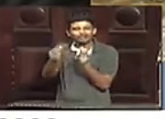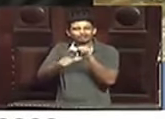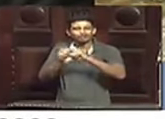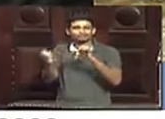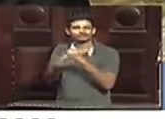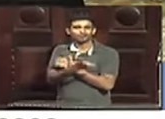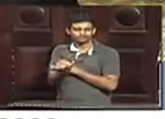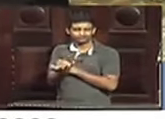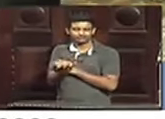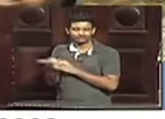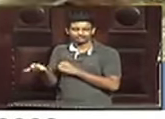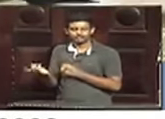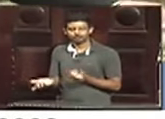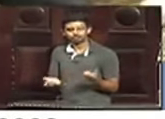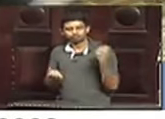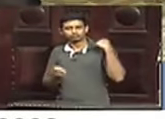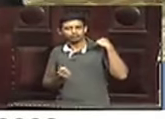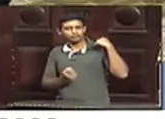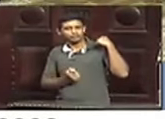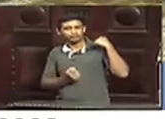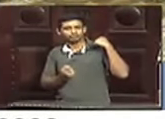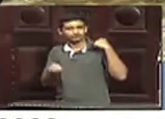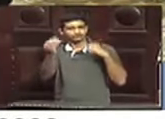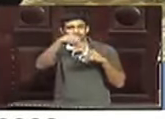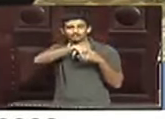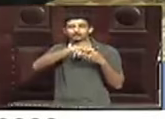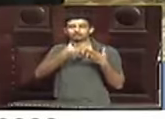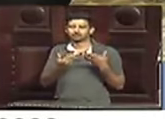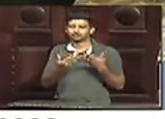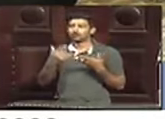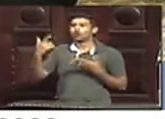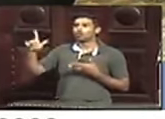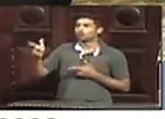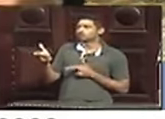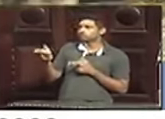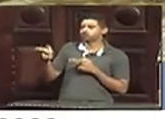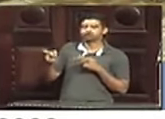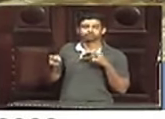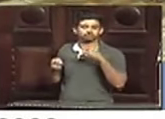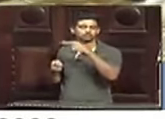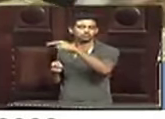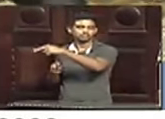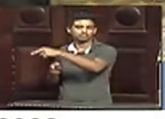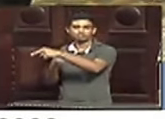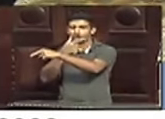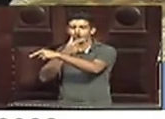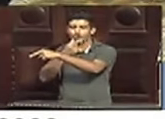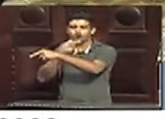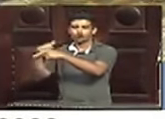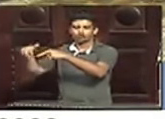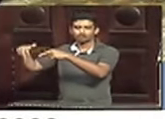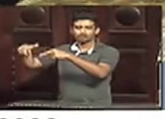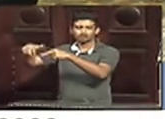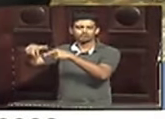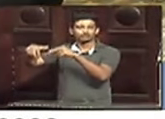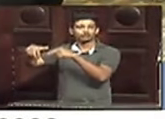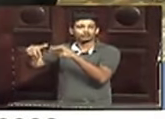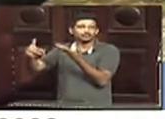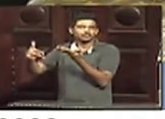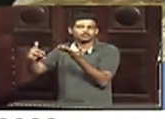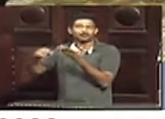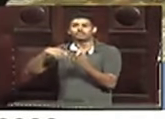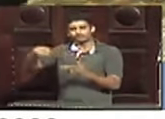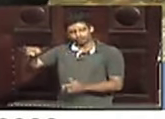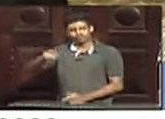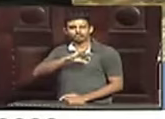na sua bolsa. E um outro suspeito baleado que deve agora ter que prestar esclarecimentos.